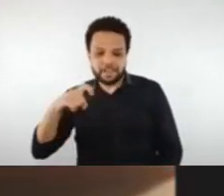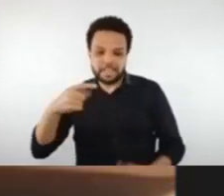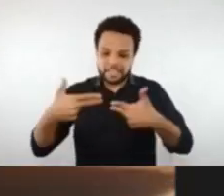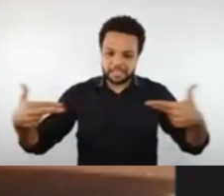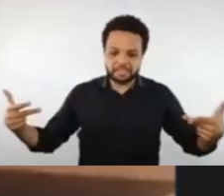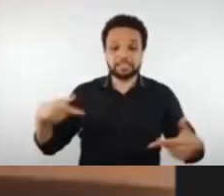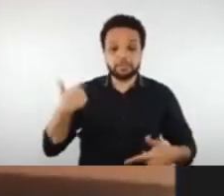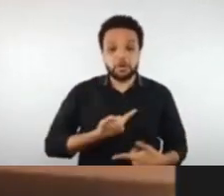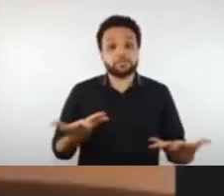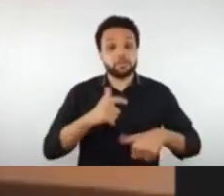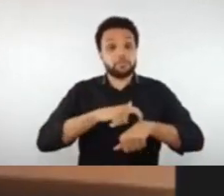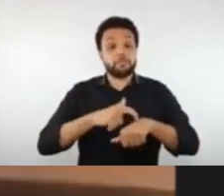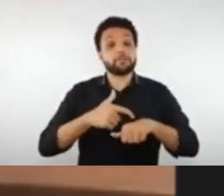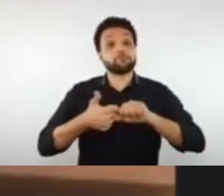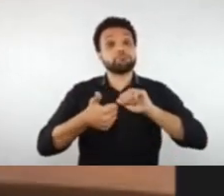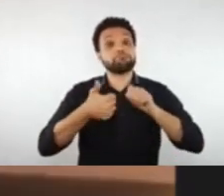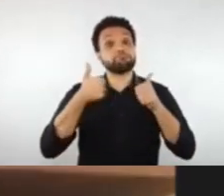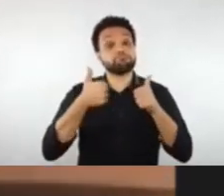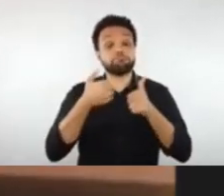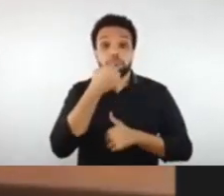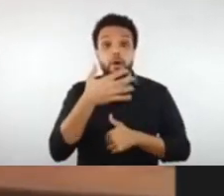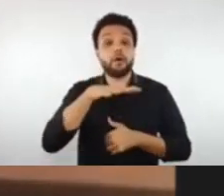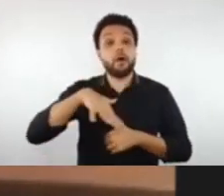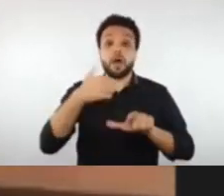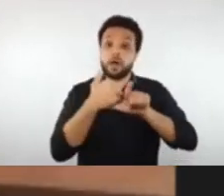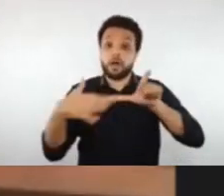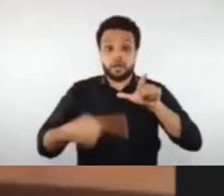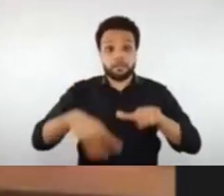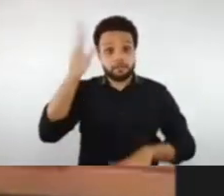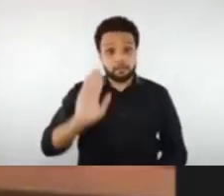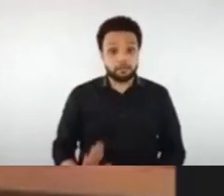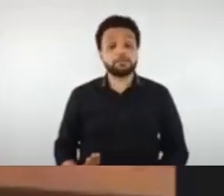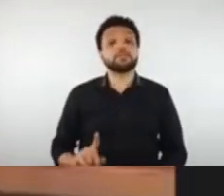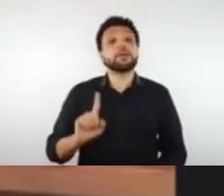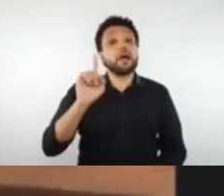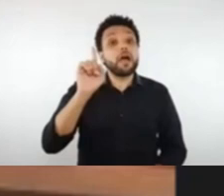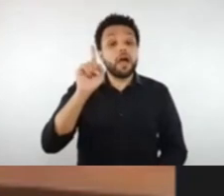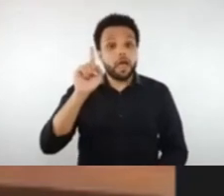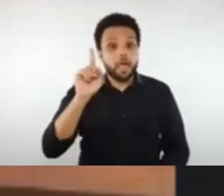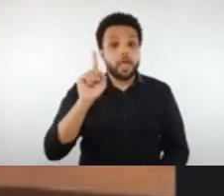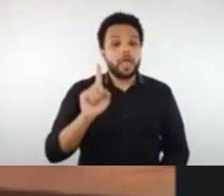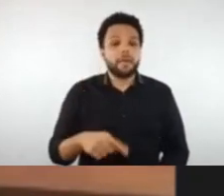brasileiro. Então, esse contraste com essa imagem